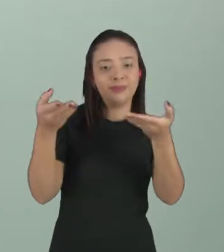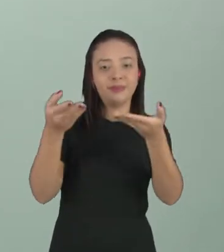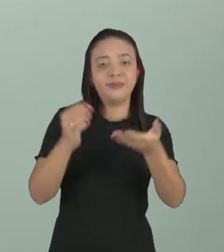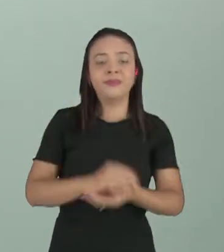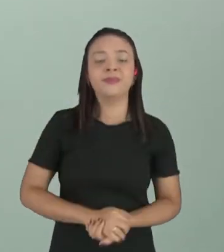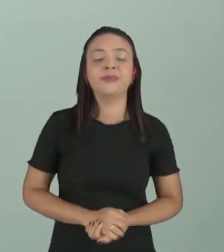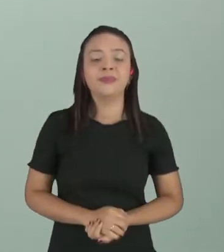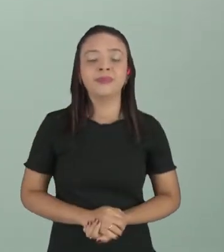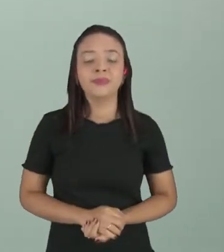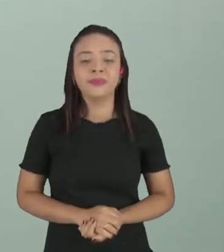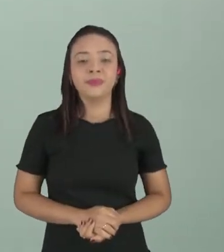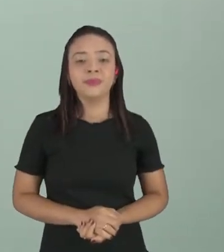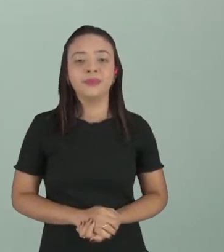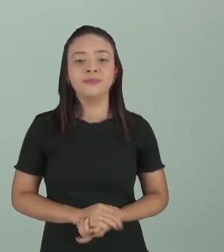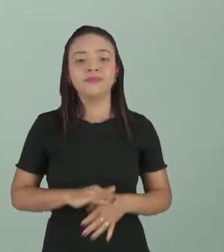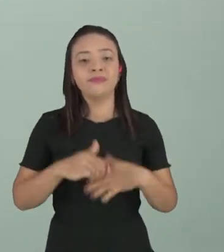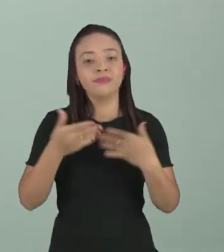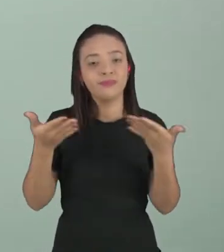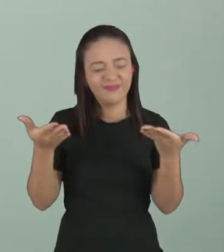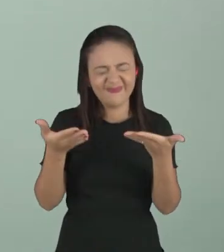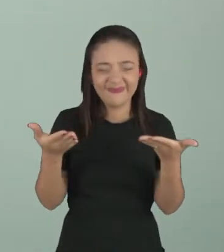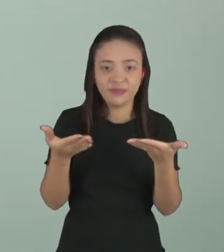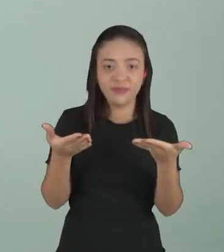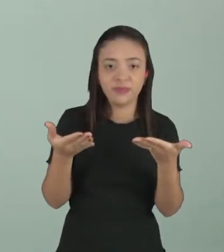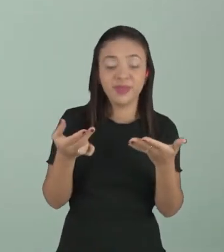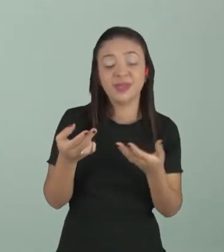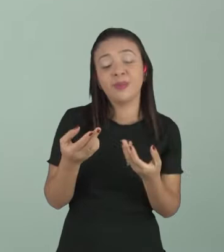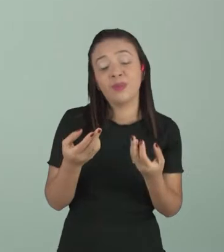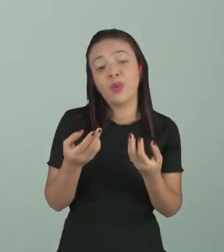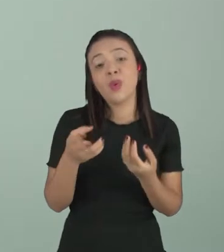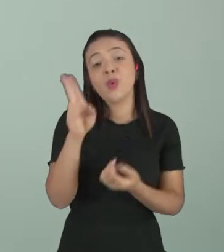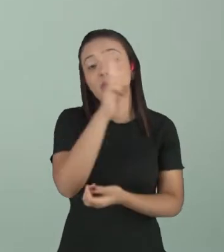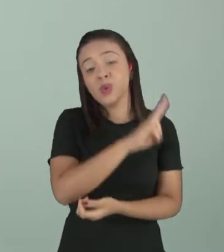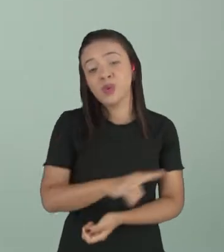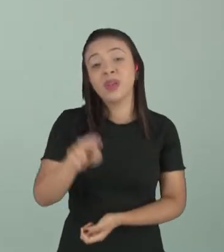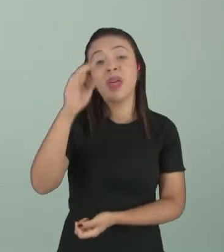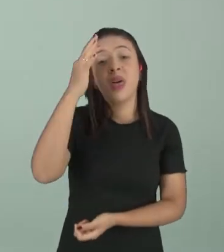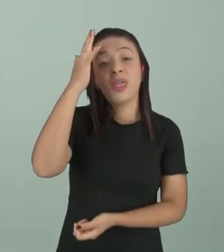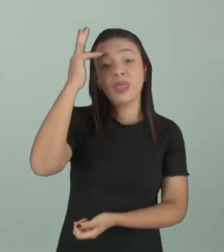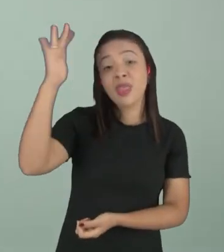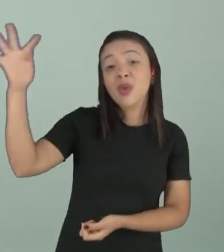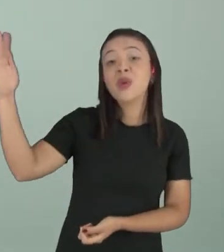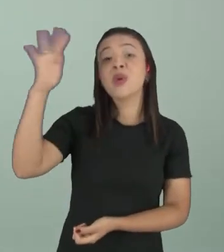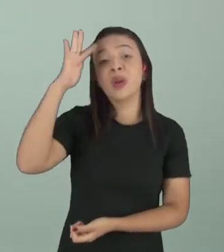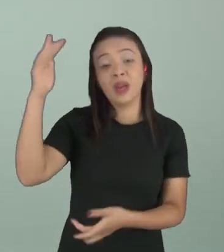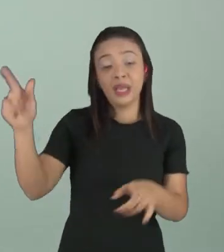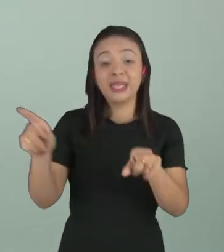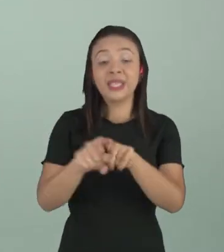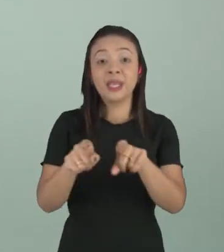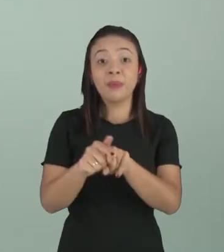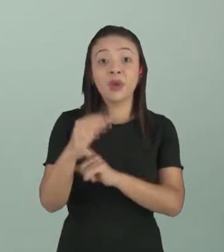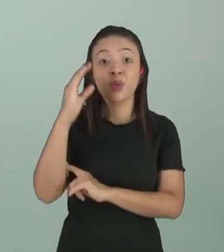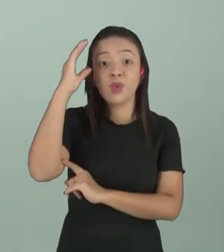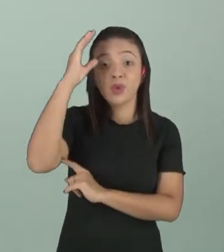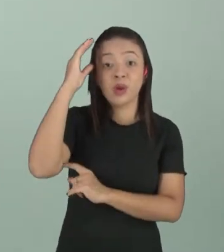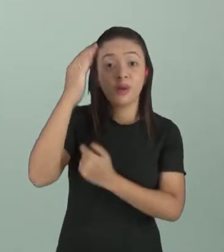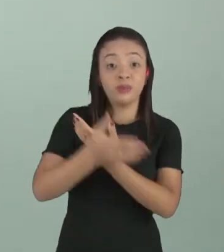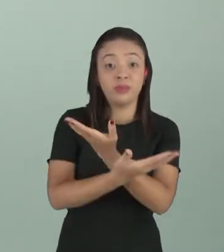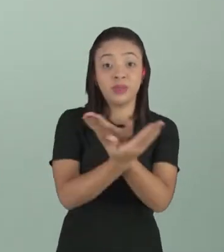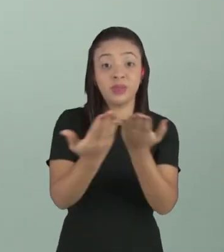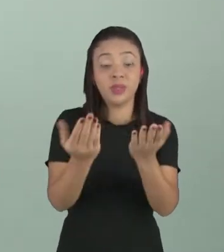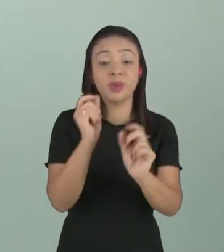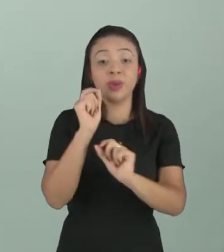uma maneira um pouco teórica, mas ao mesmo tempo conscientizá-los